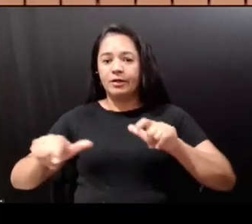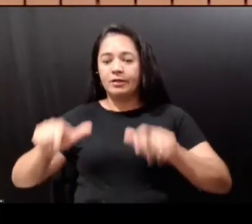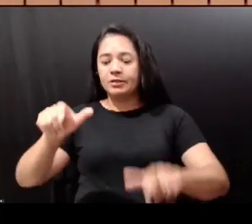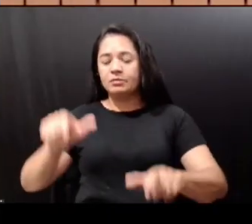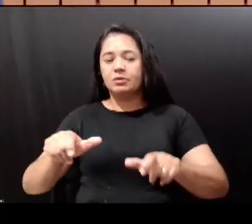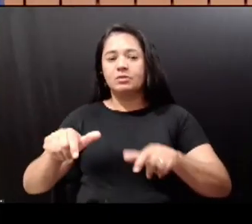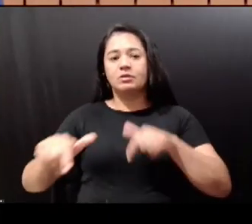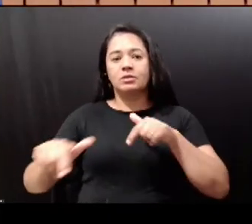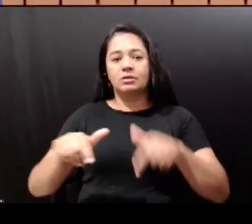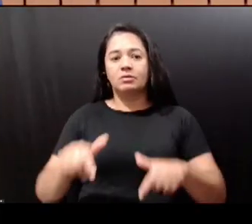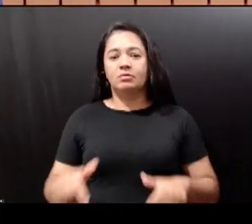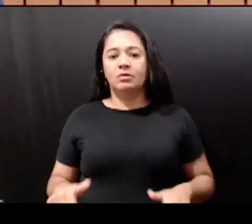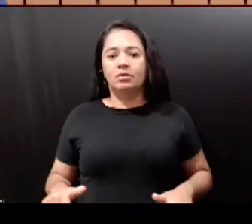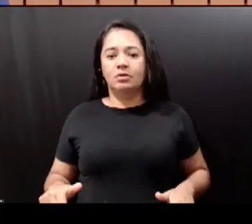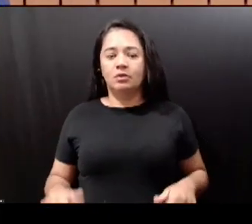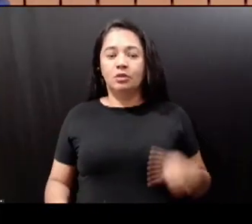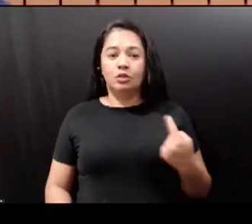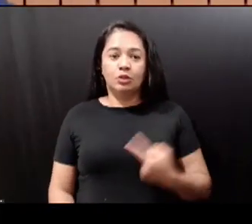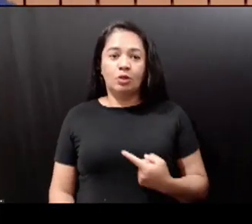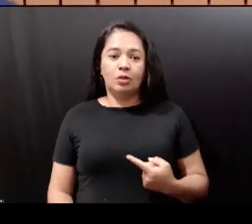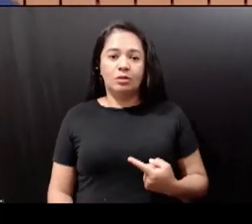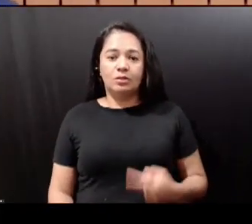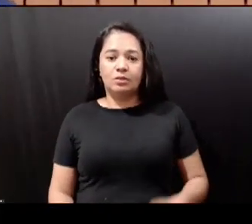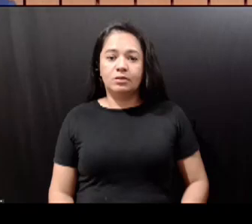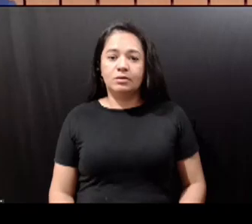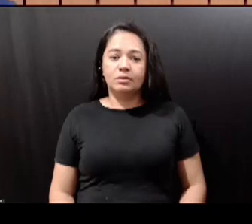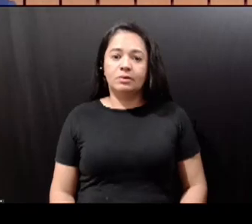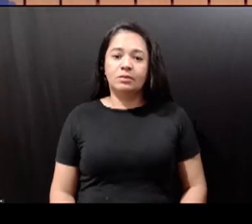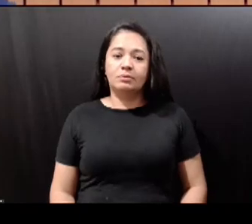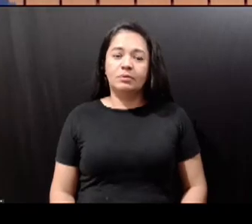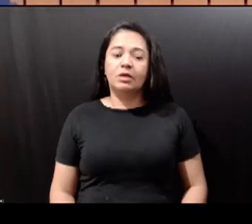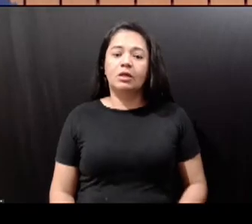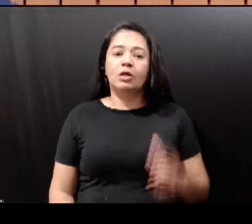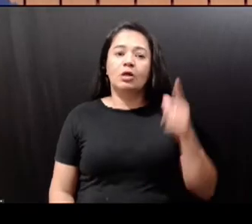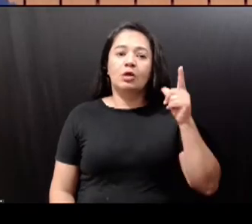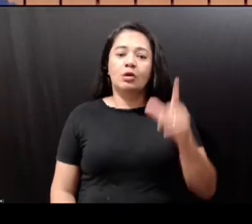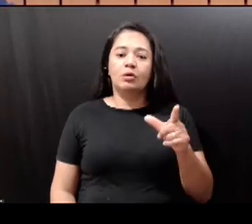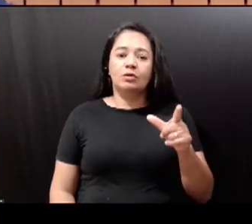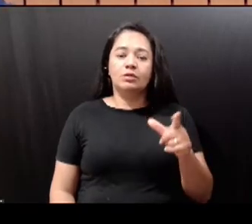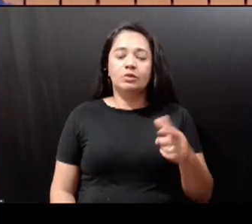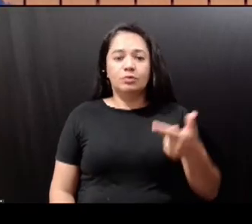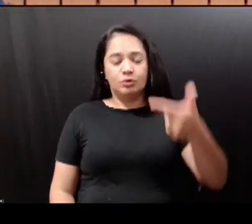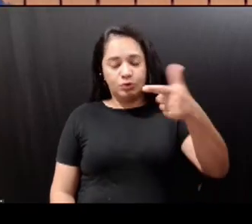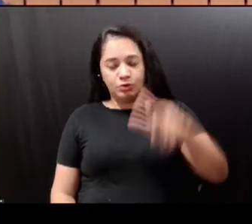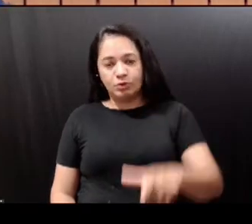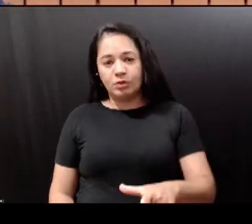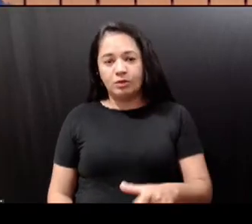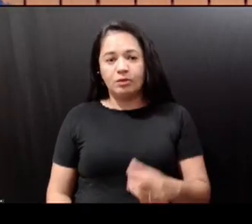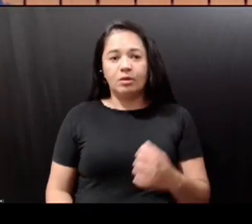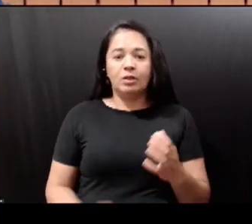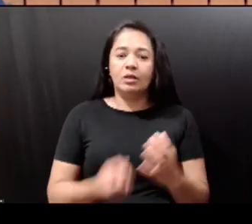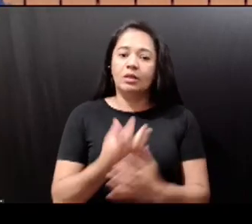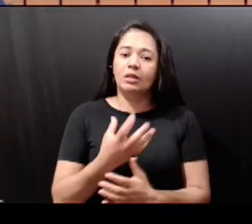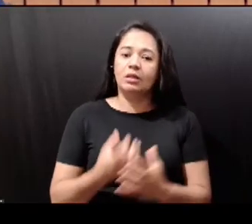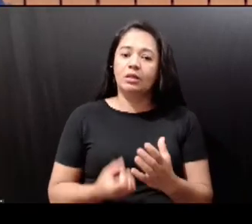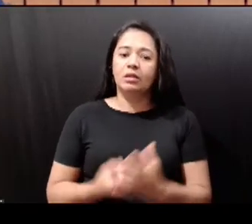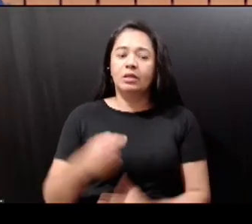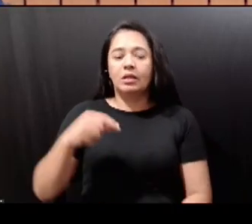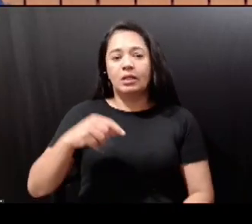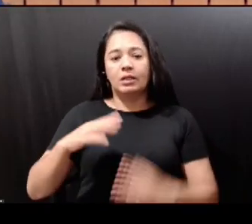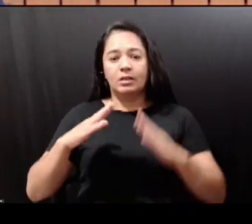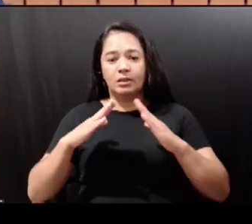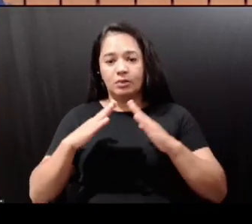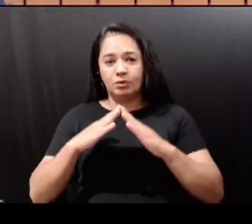gente reativamos o conselho do hip hop para que eles estejam inseridos novamente e criamos aqui nessa casa o dia do